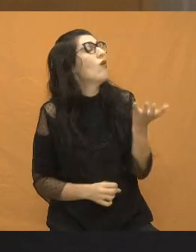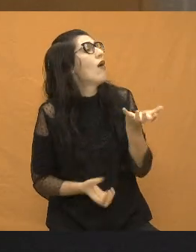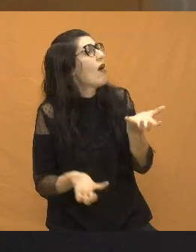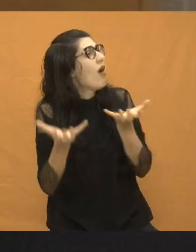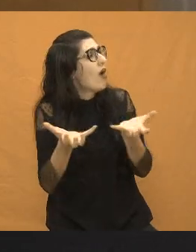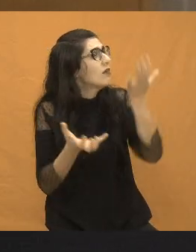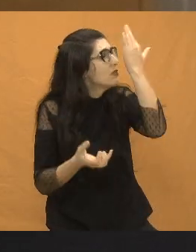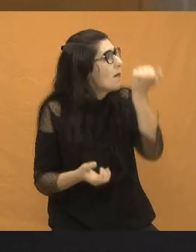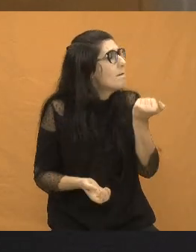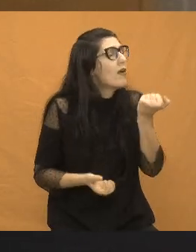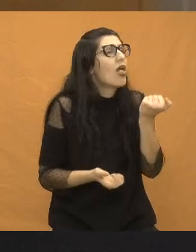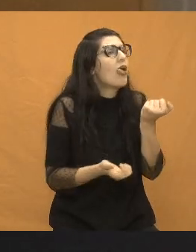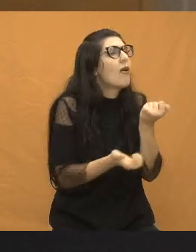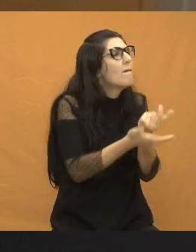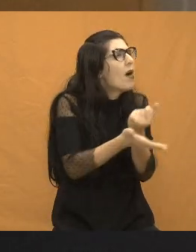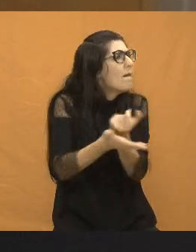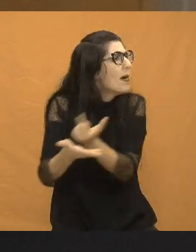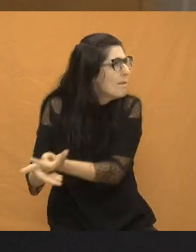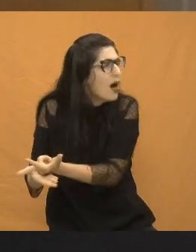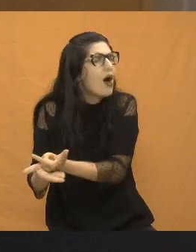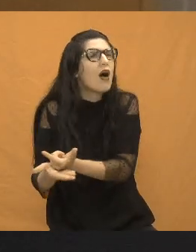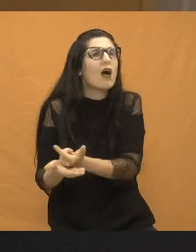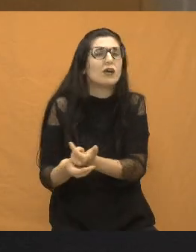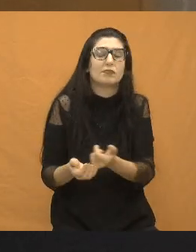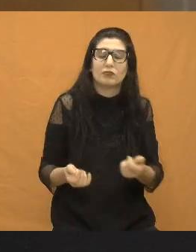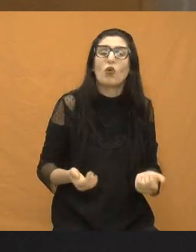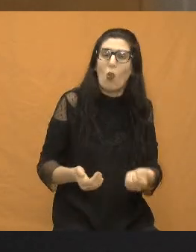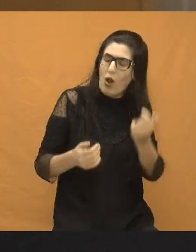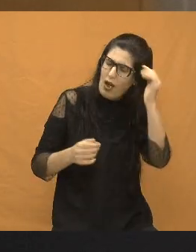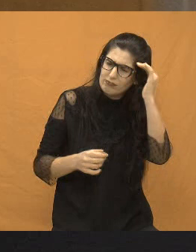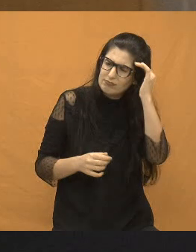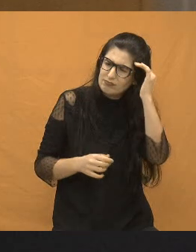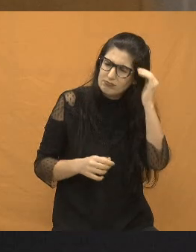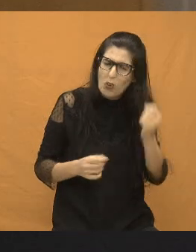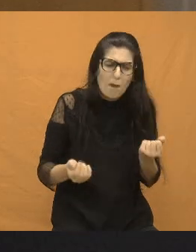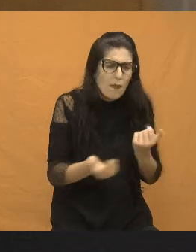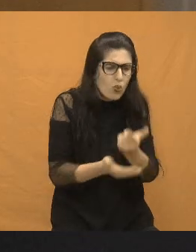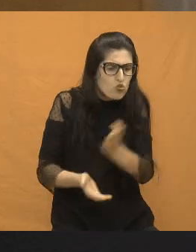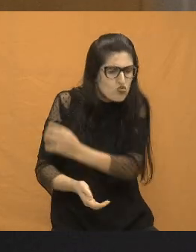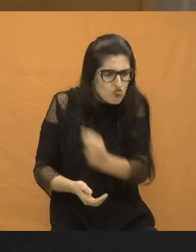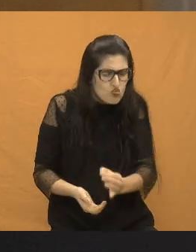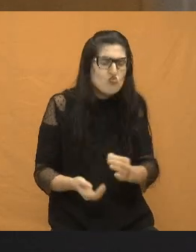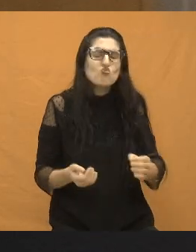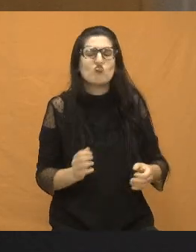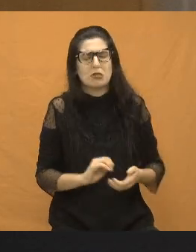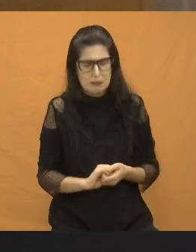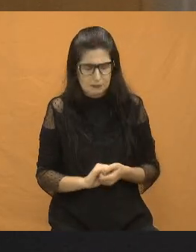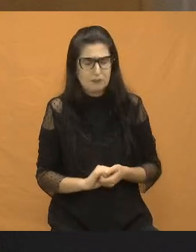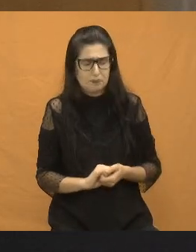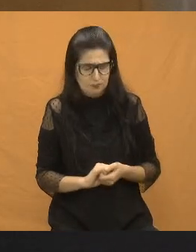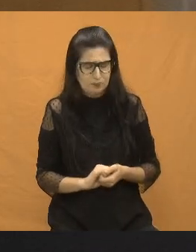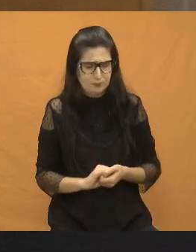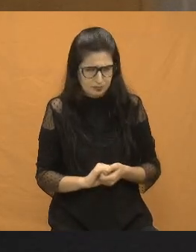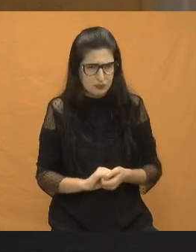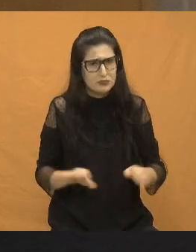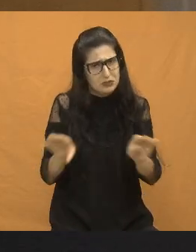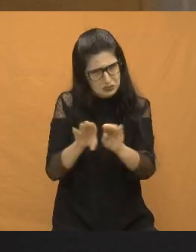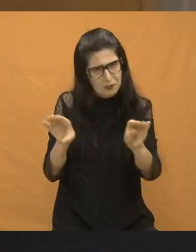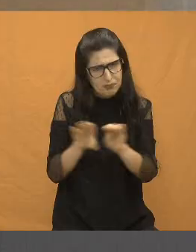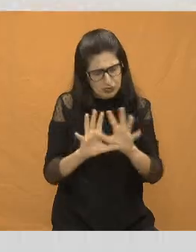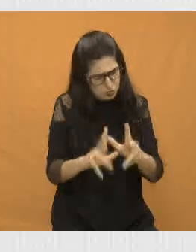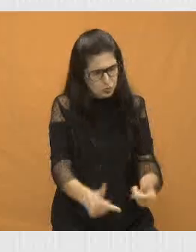resultado nominal, aí você inclui as despesas com juros e as receitas com juros que tiver dentro do seu